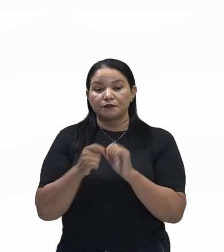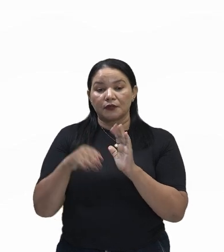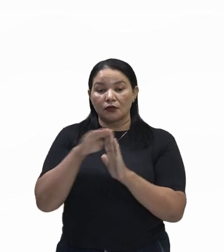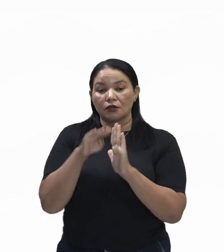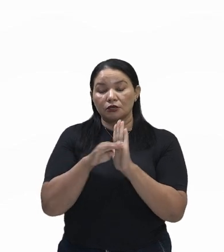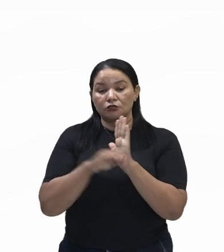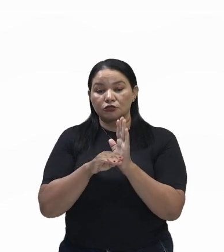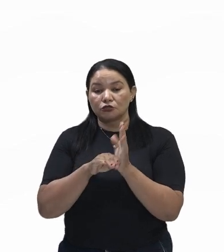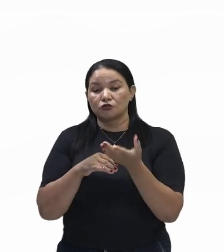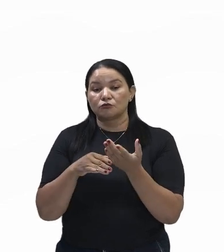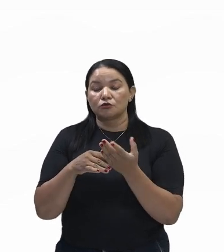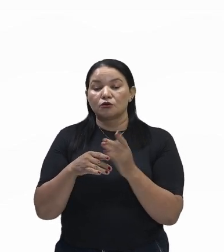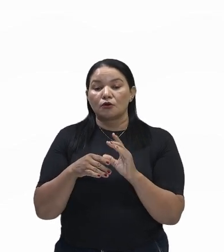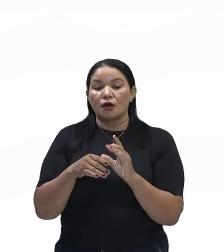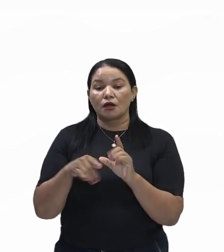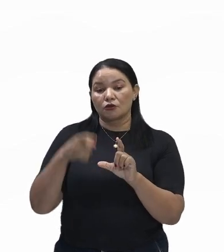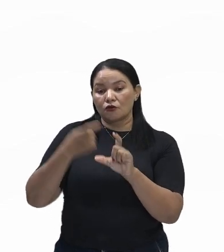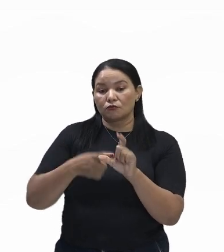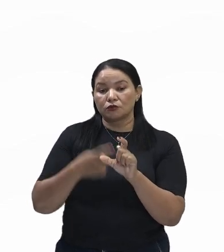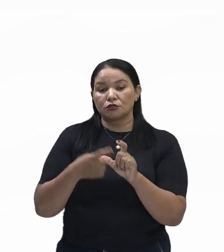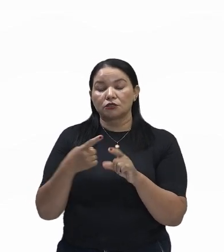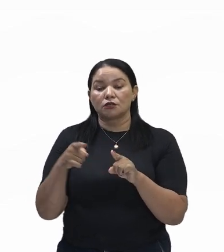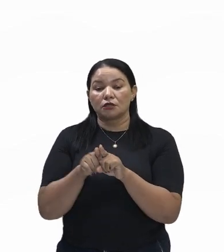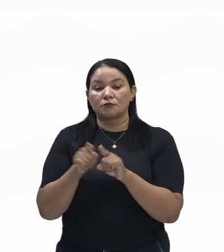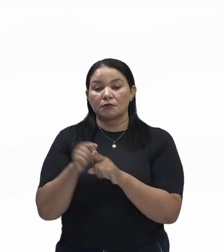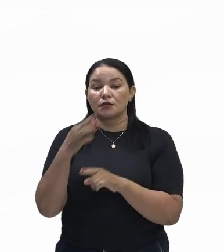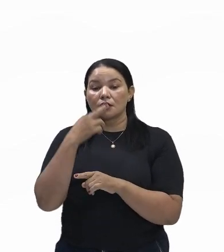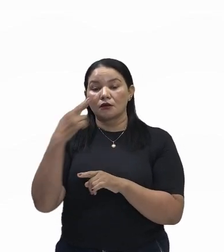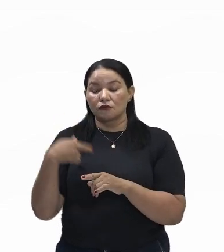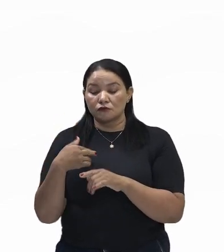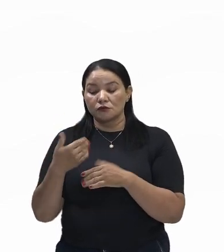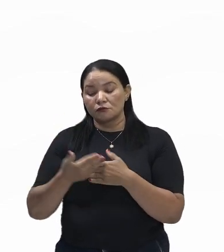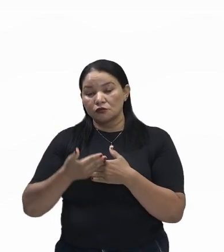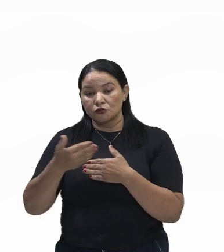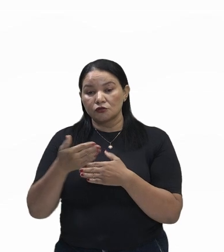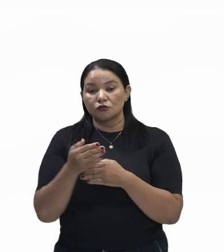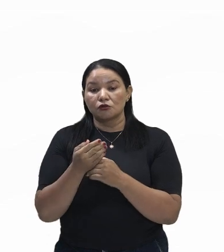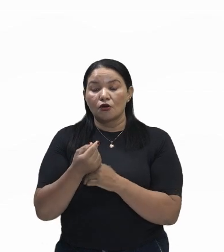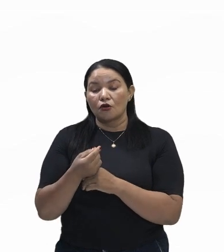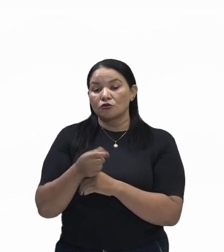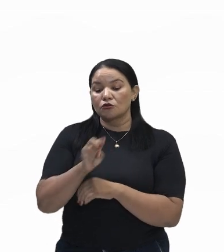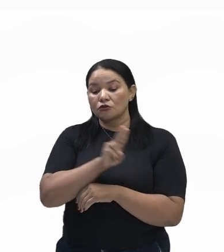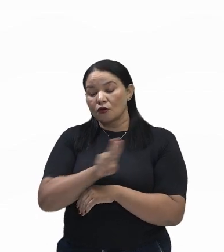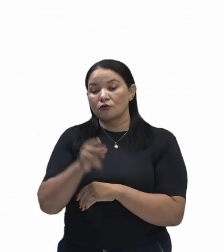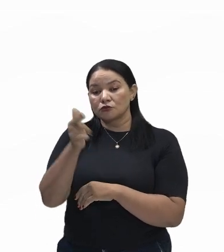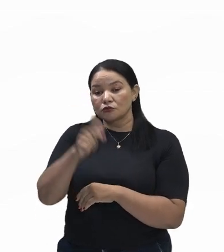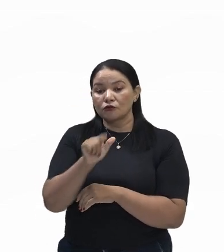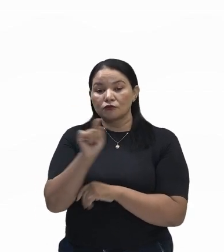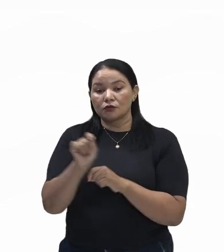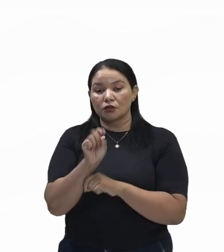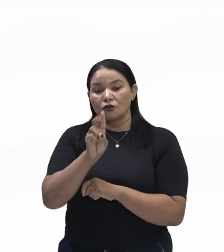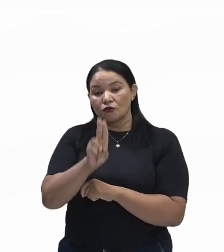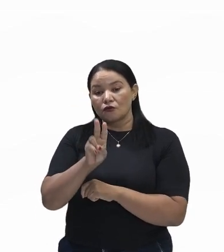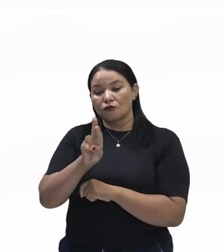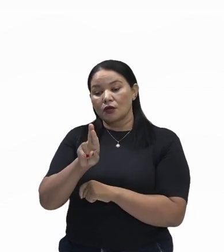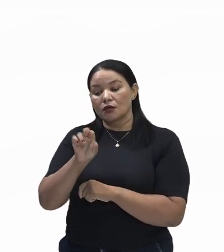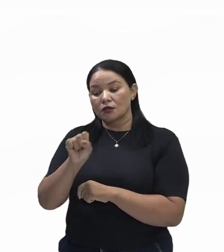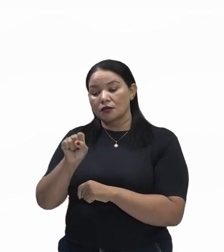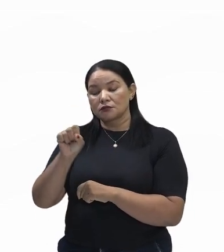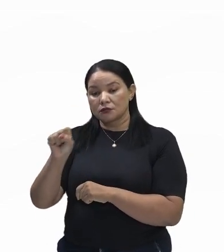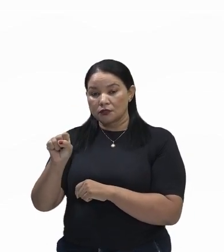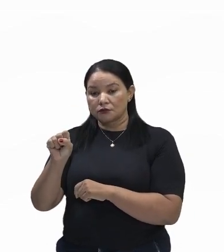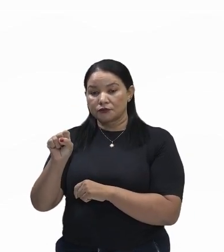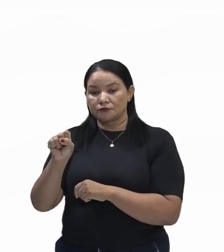a Rússia, a partir dessa vitória, ela foi renomeada para União das Repúblicas